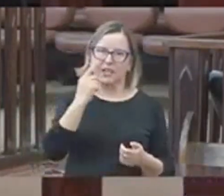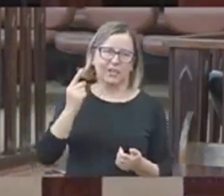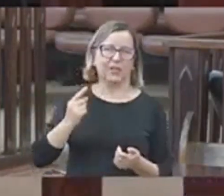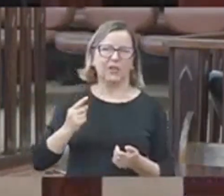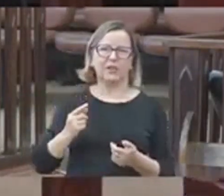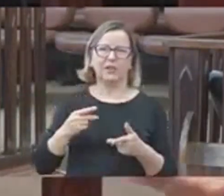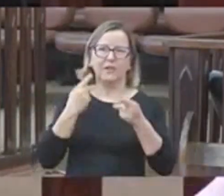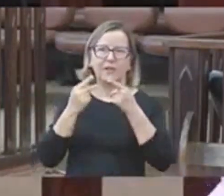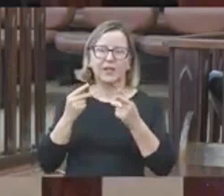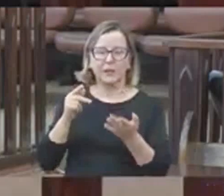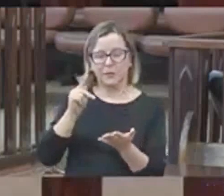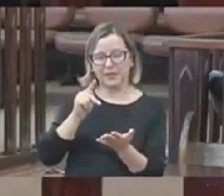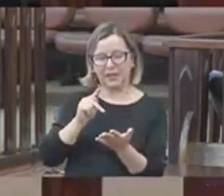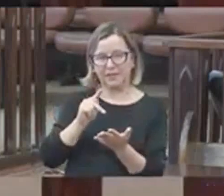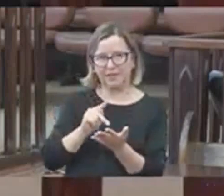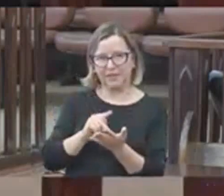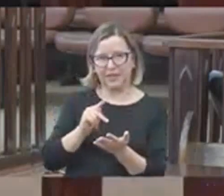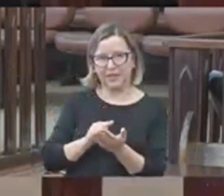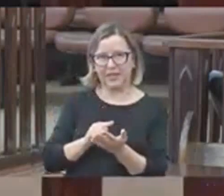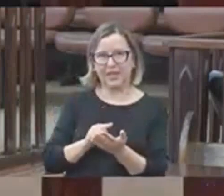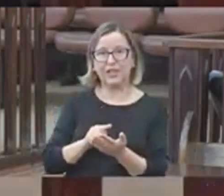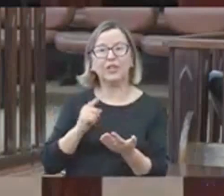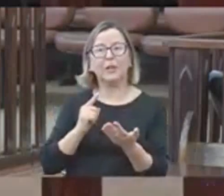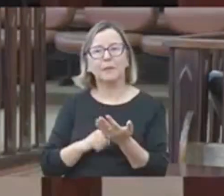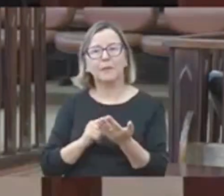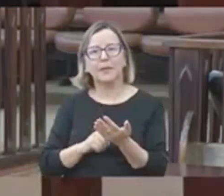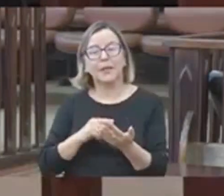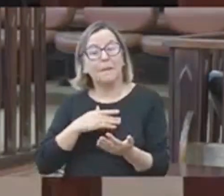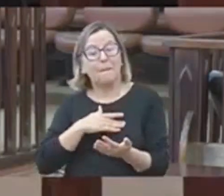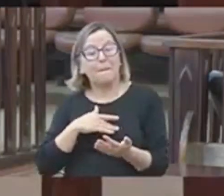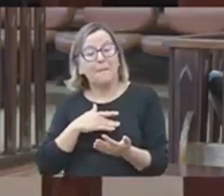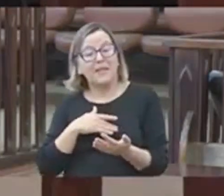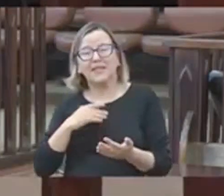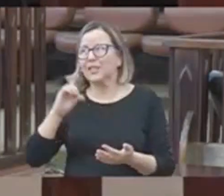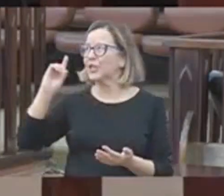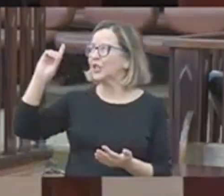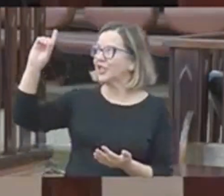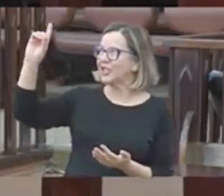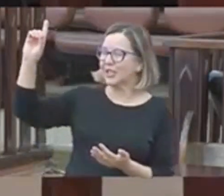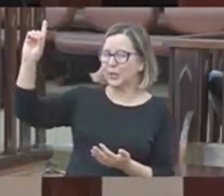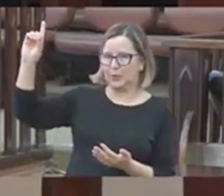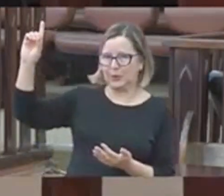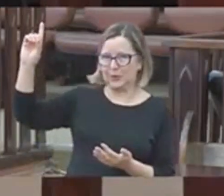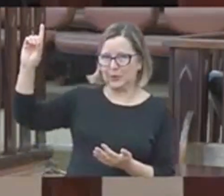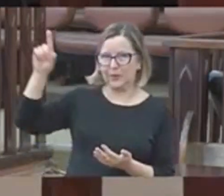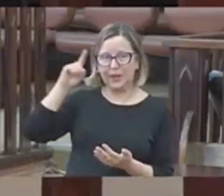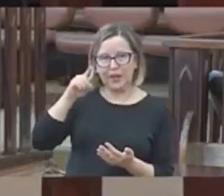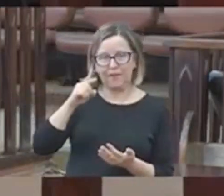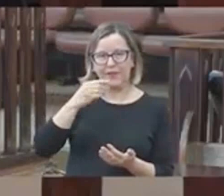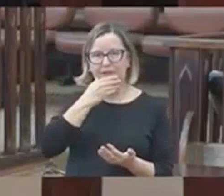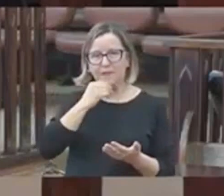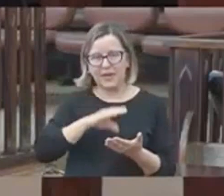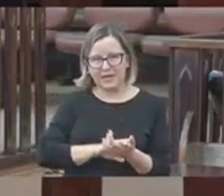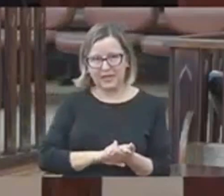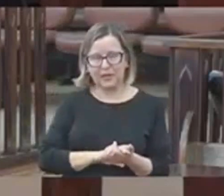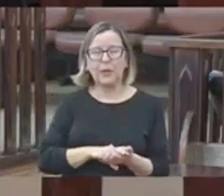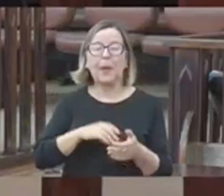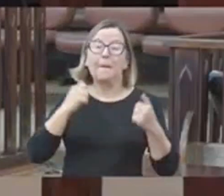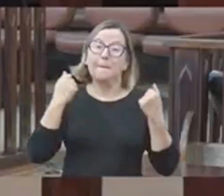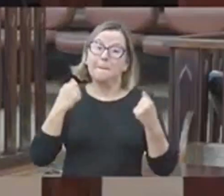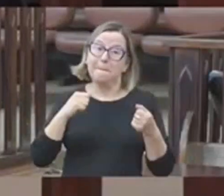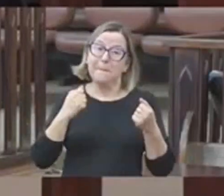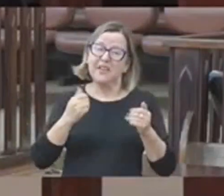pedir misericórdia de Deus. Você, marido, precisa isso diante do Senhor. Você